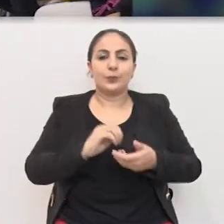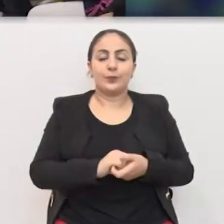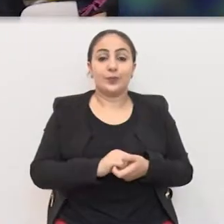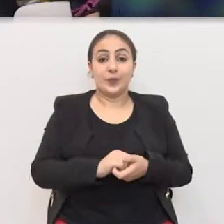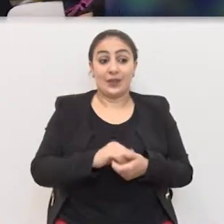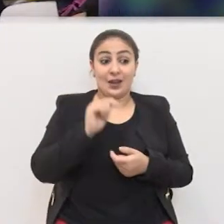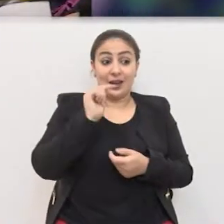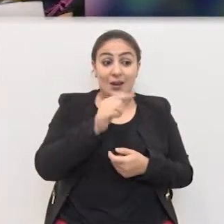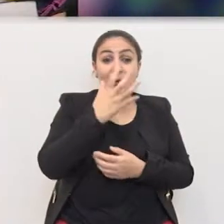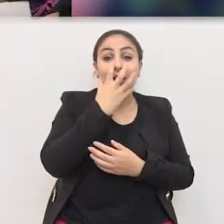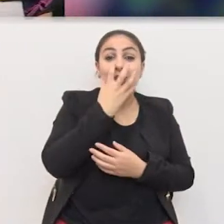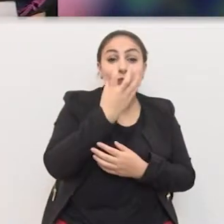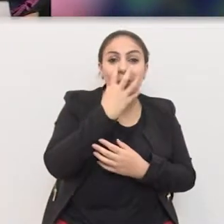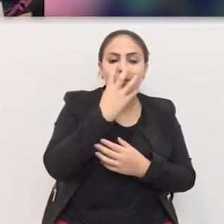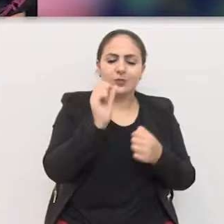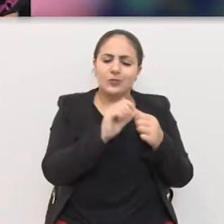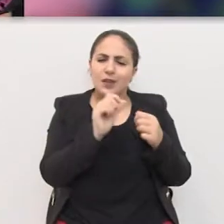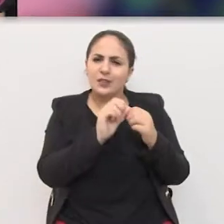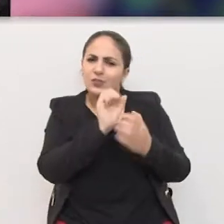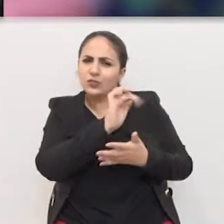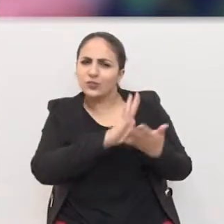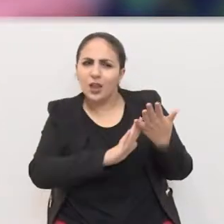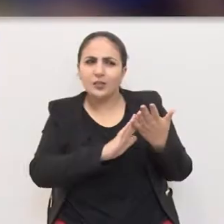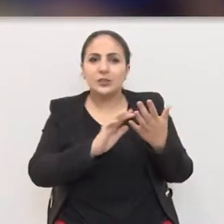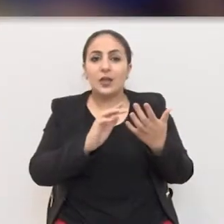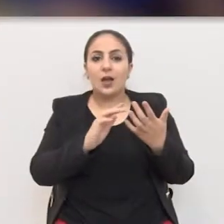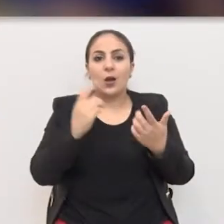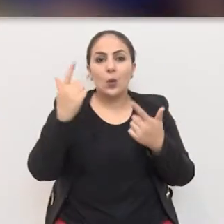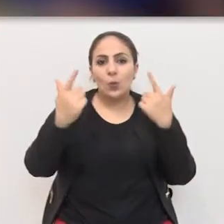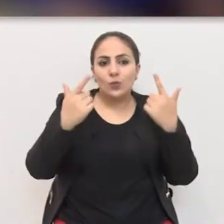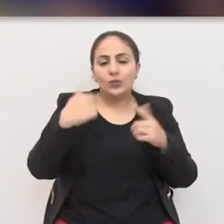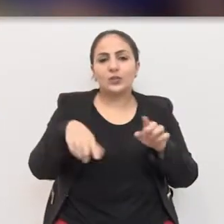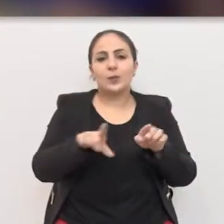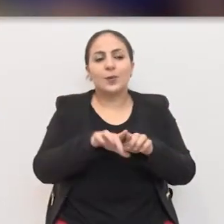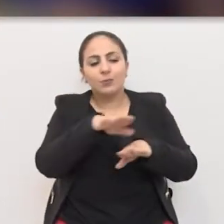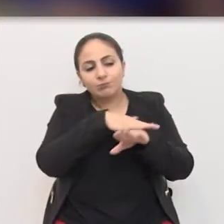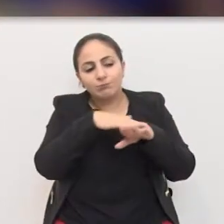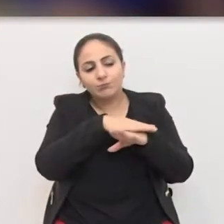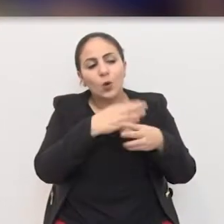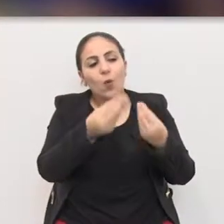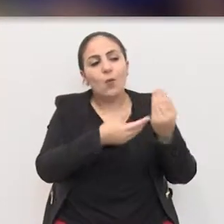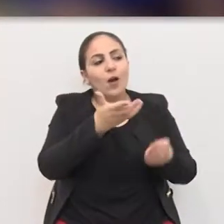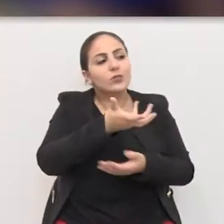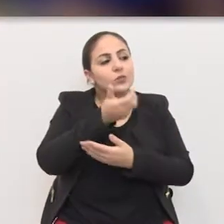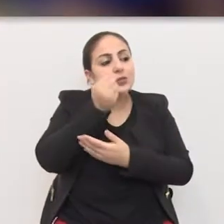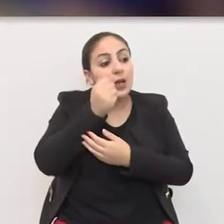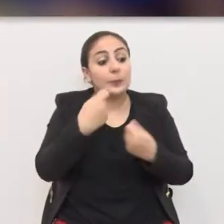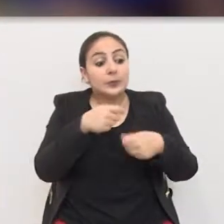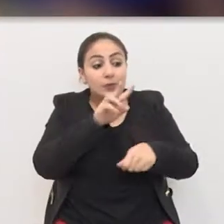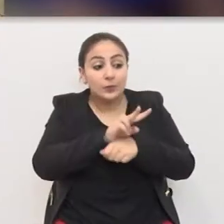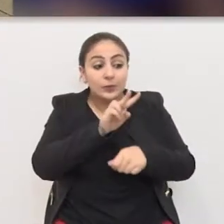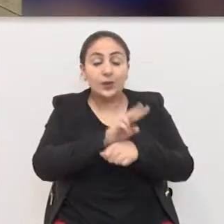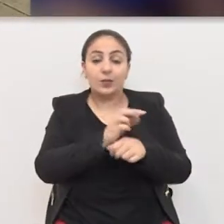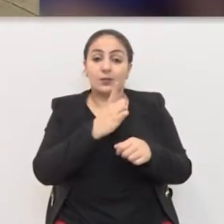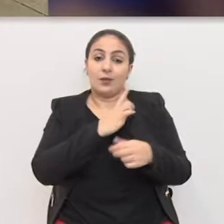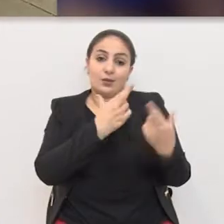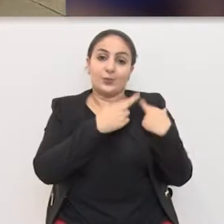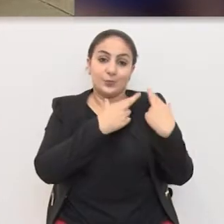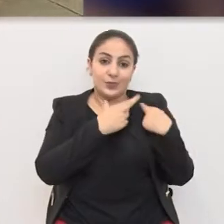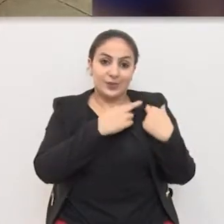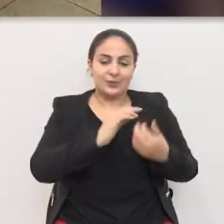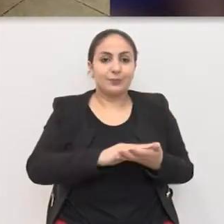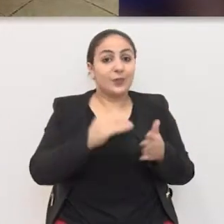personagem Cão Lucci realiza brincadeiras lúdicas e conversa com as crianças sobre a adoção responsável dos animais